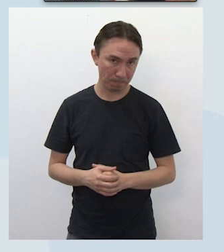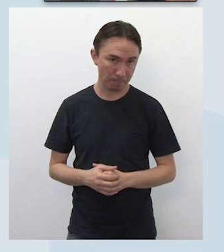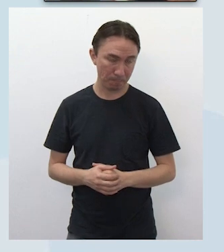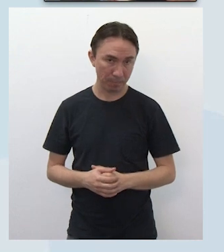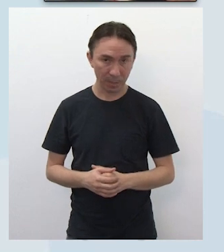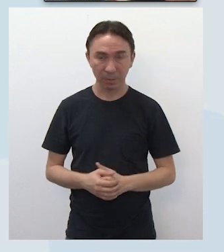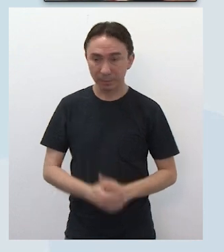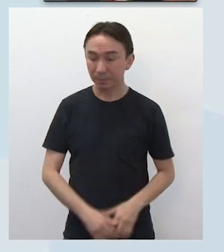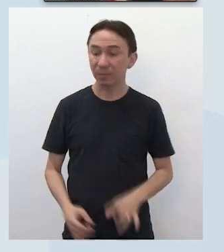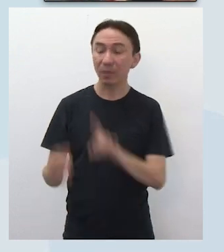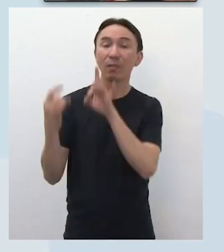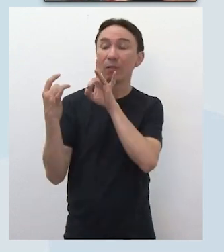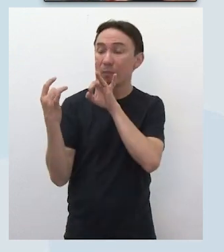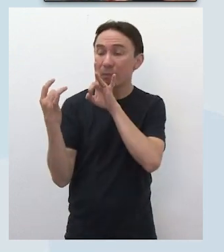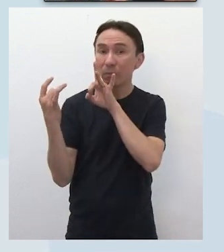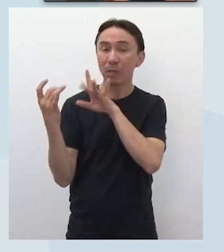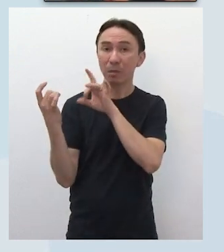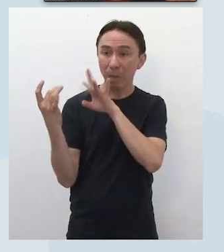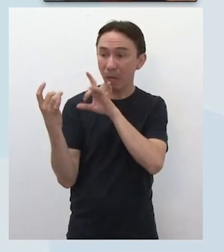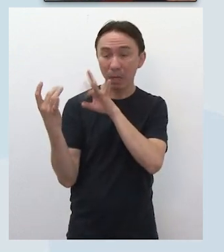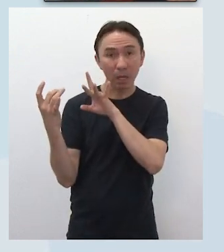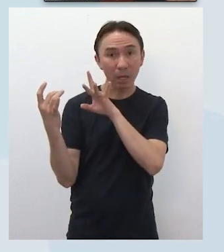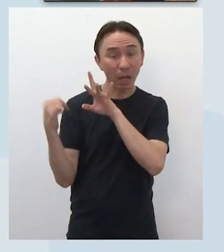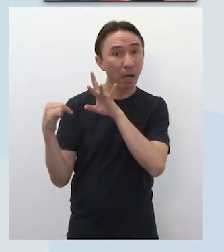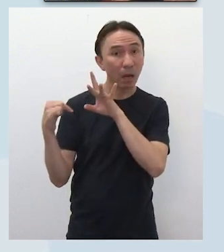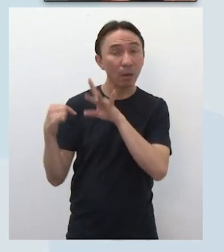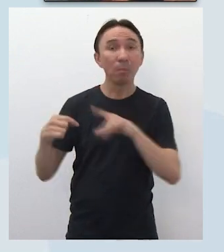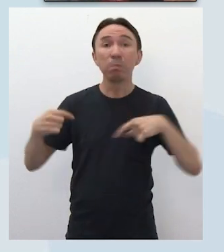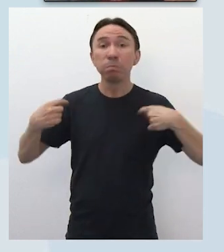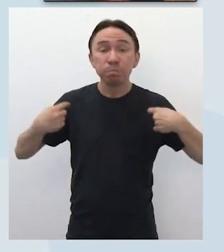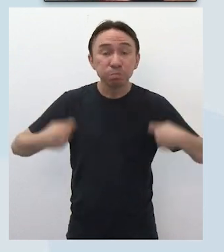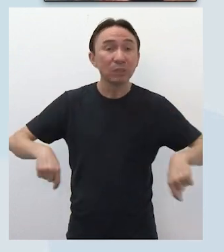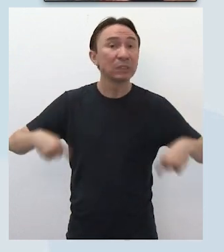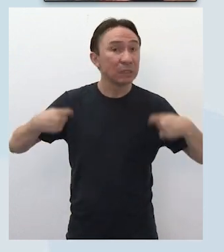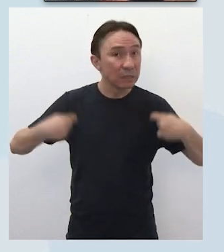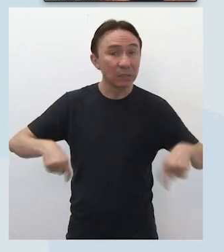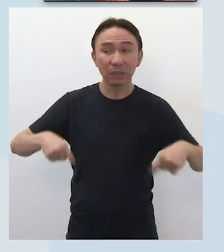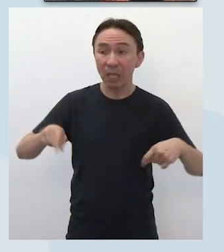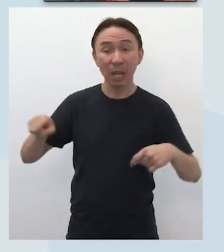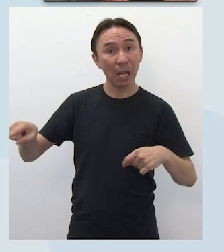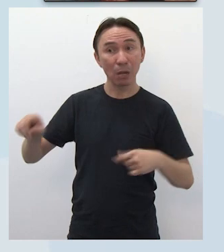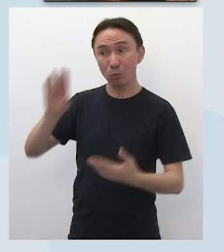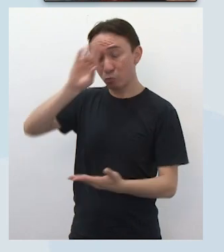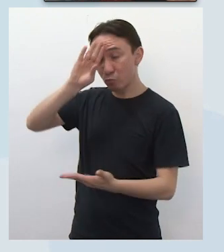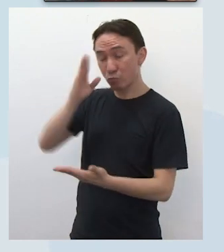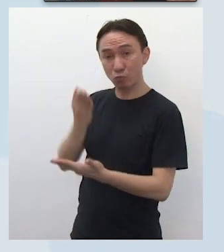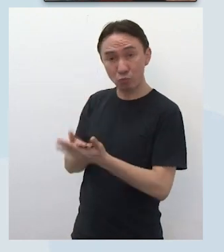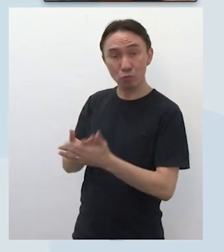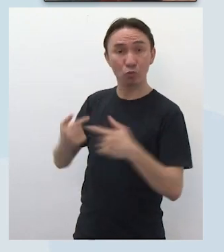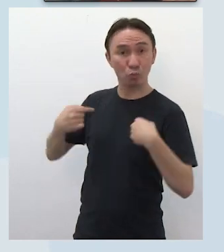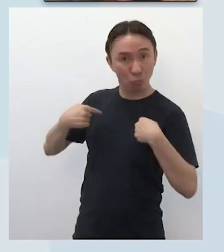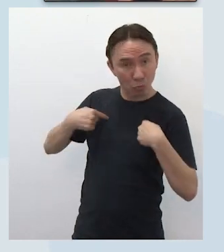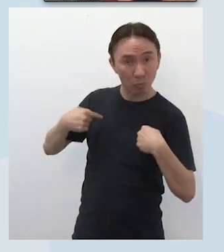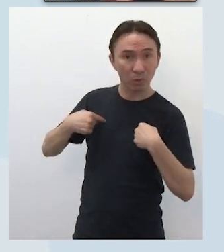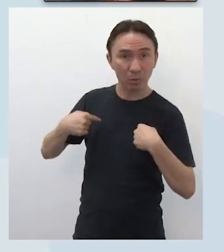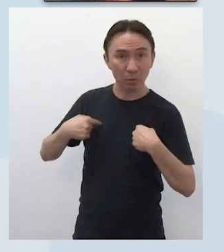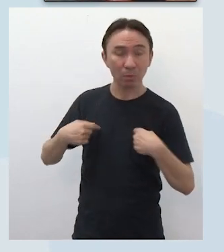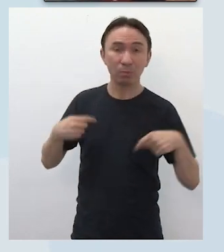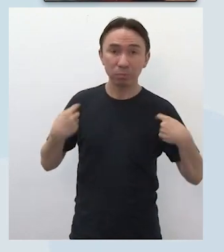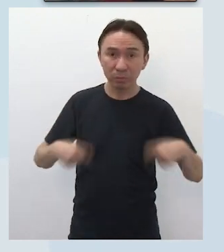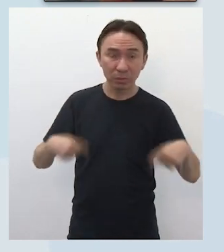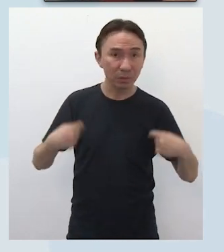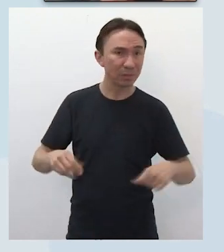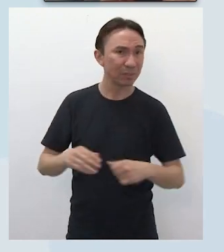feedback é sempre, colegas, estabelecer confiança. Confiança é um sentimento